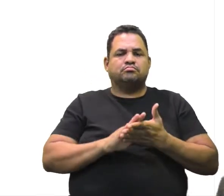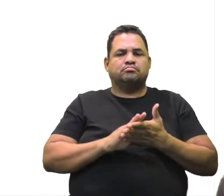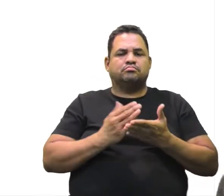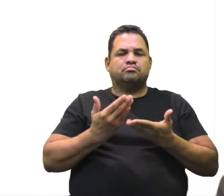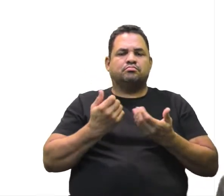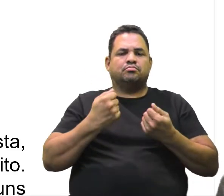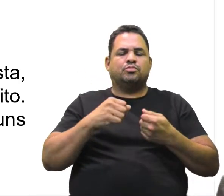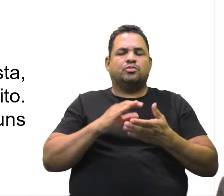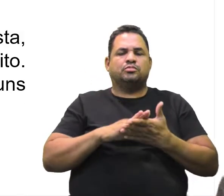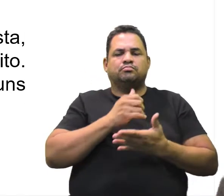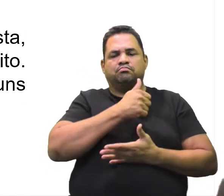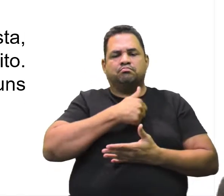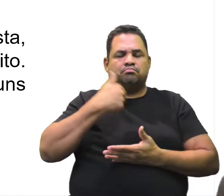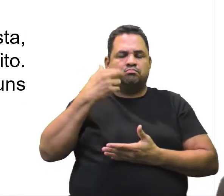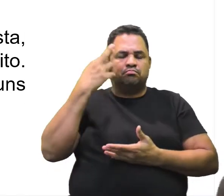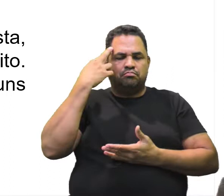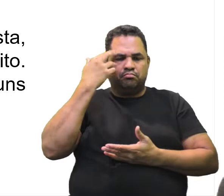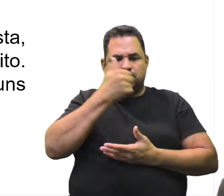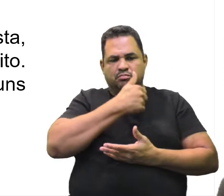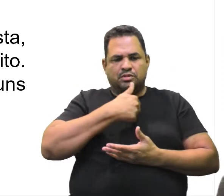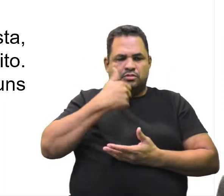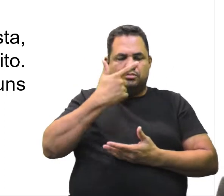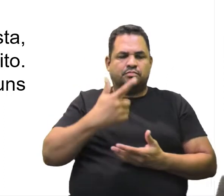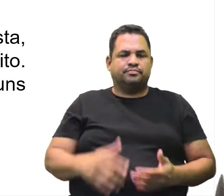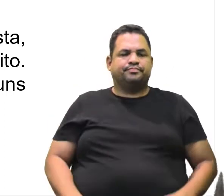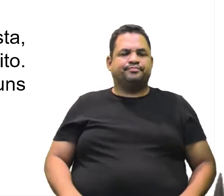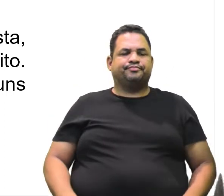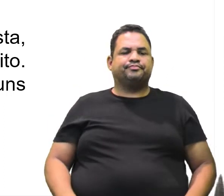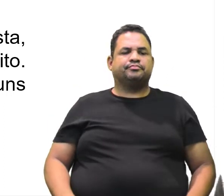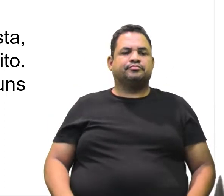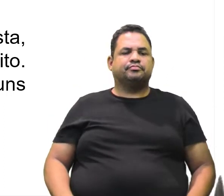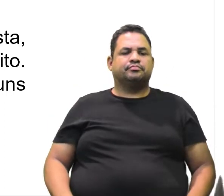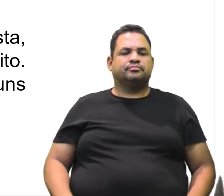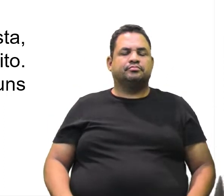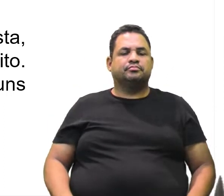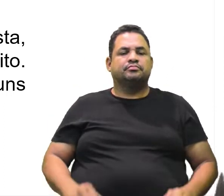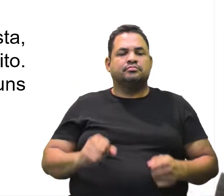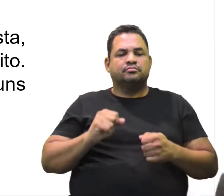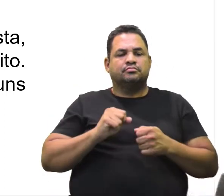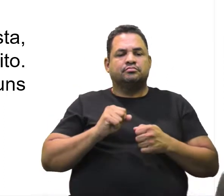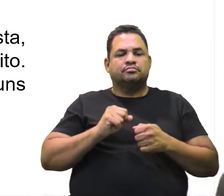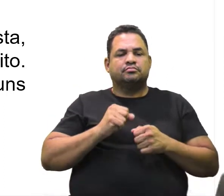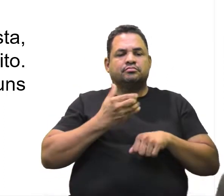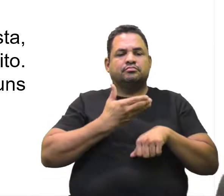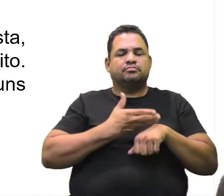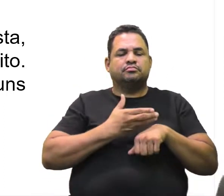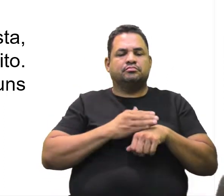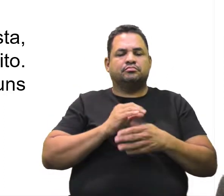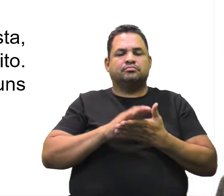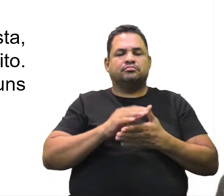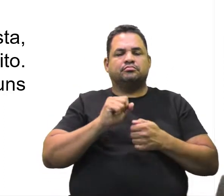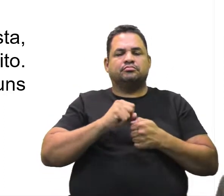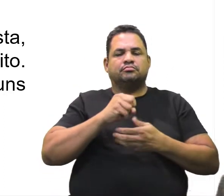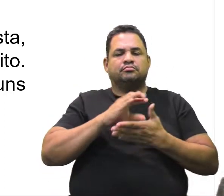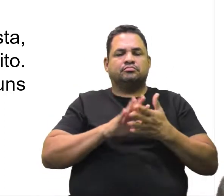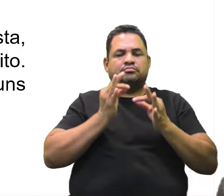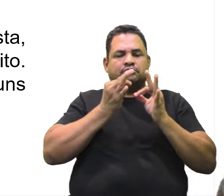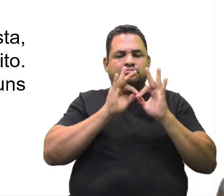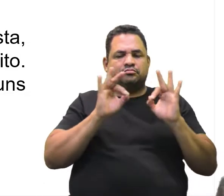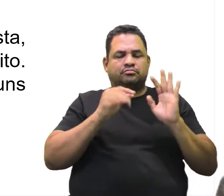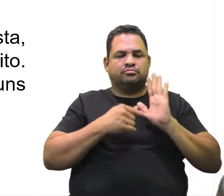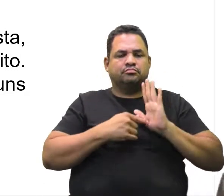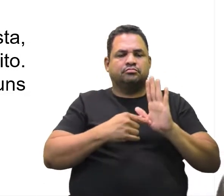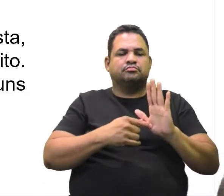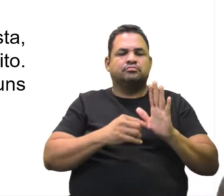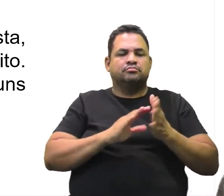você possa amadurecer e refletir mais. Sabendo que resoluções que simplesmente mostram a